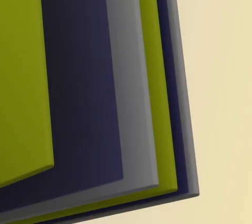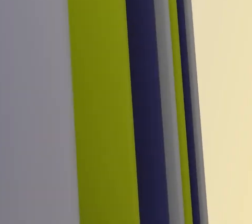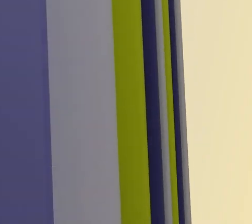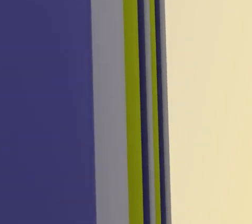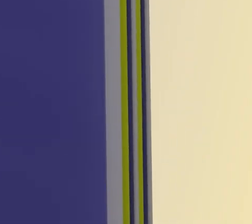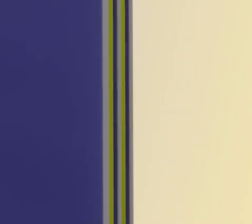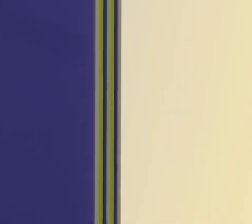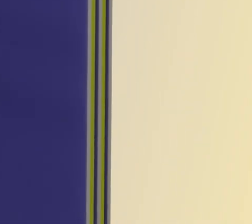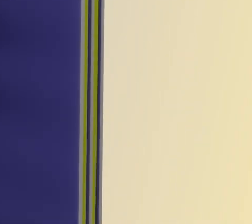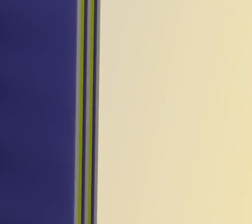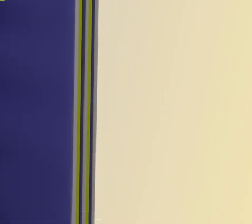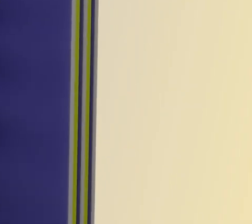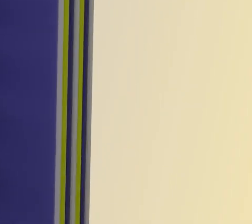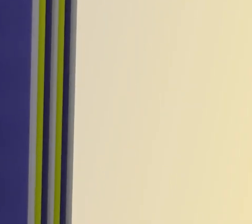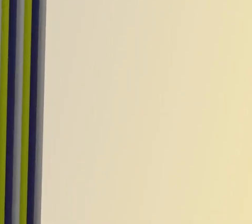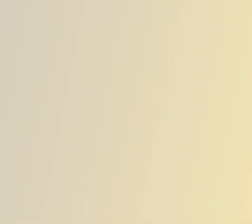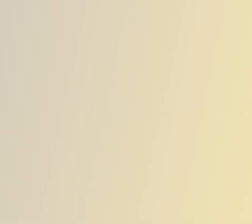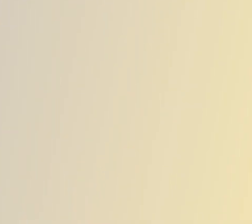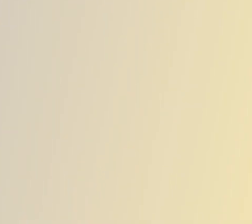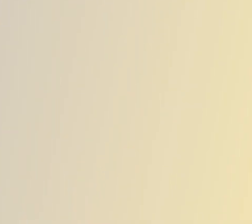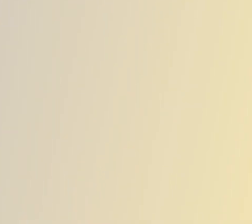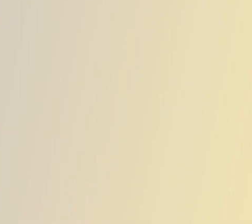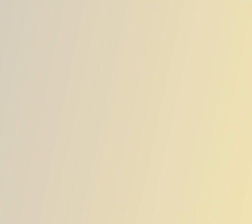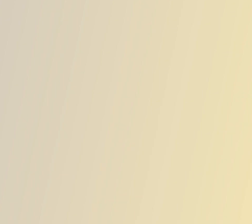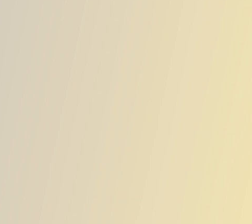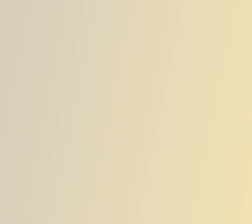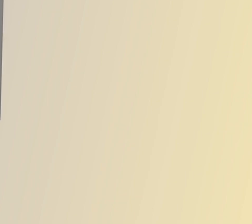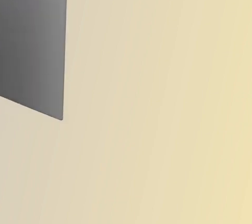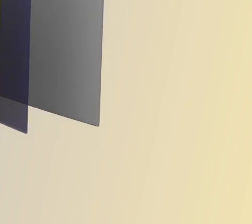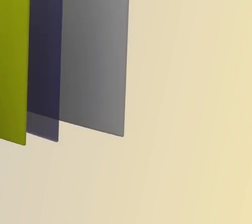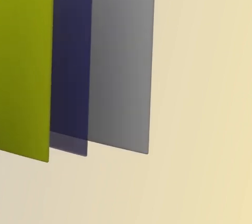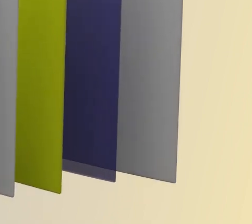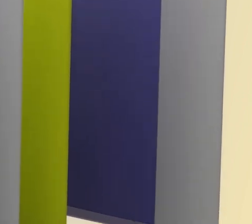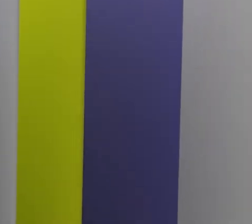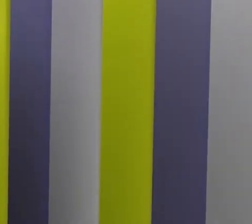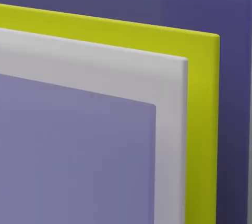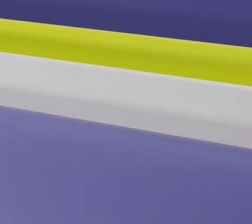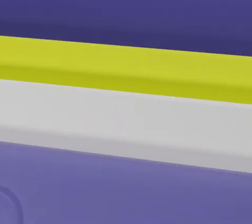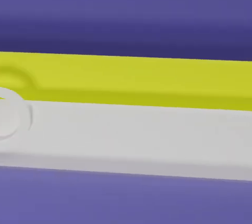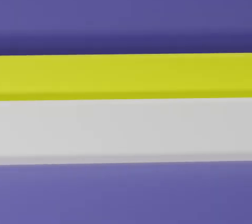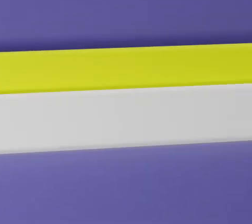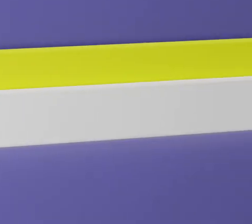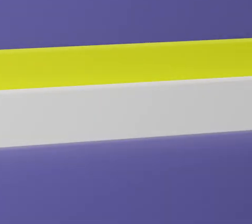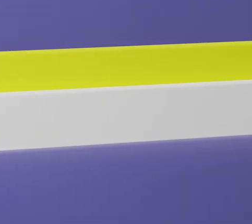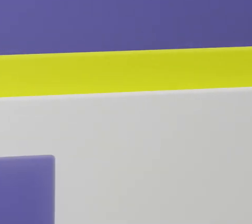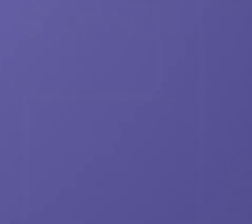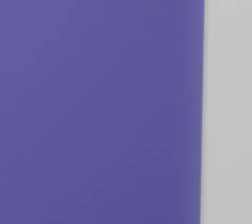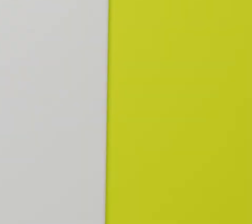aí.